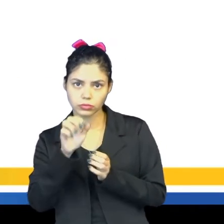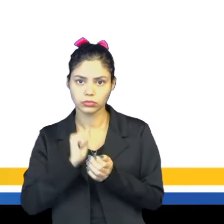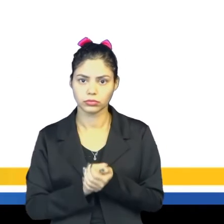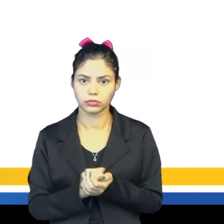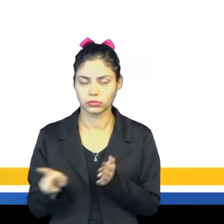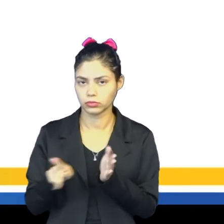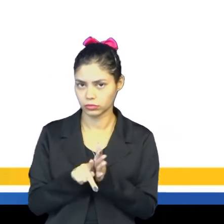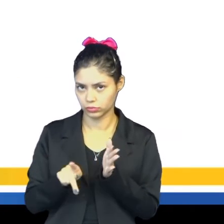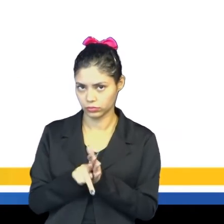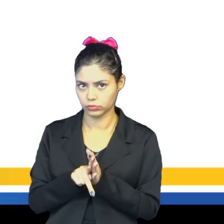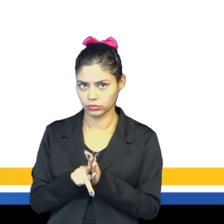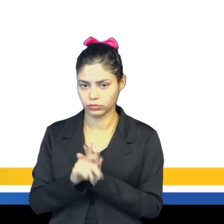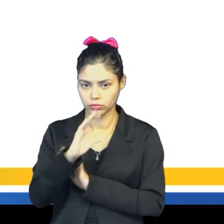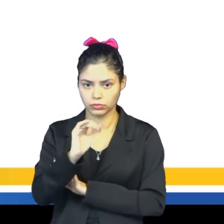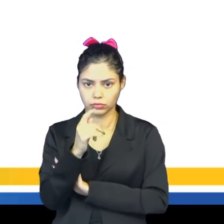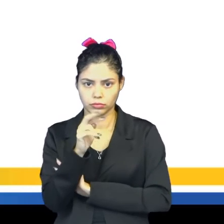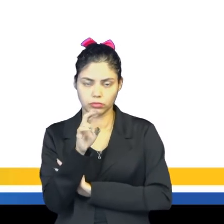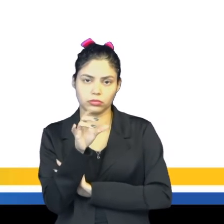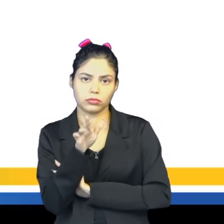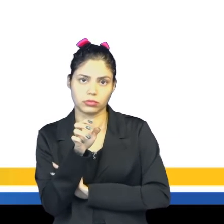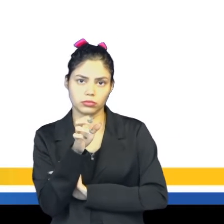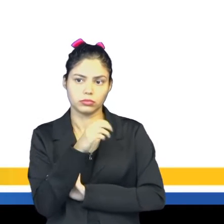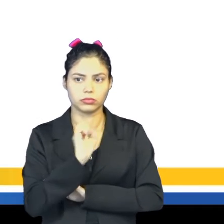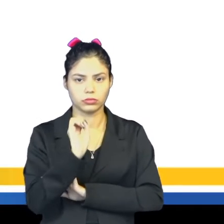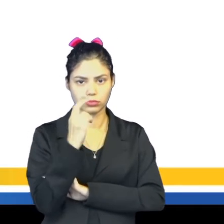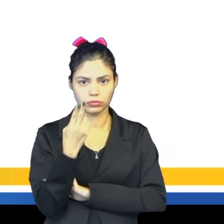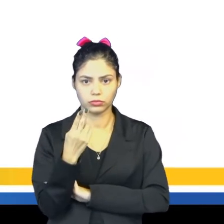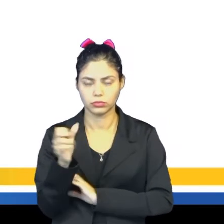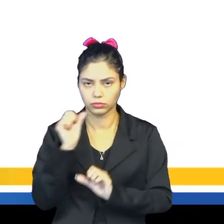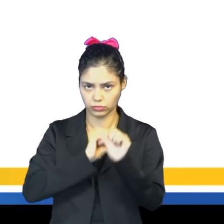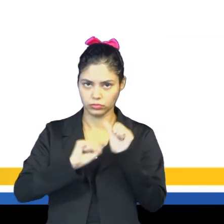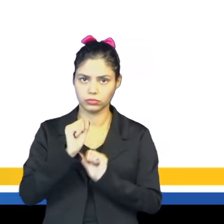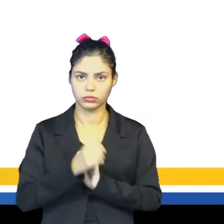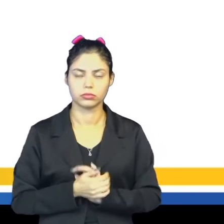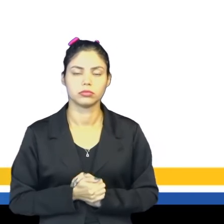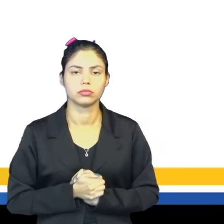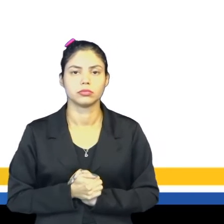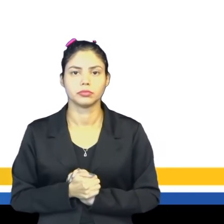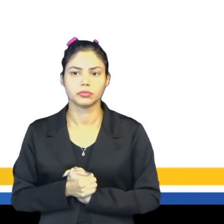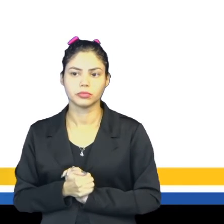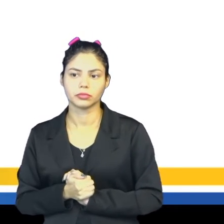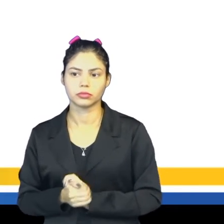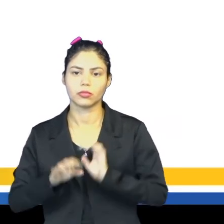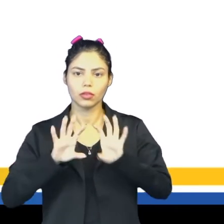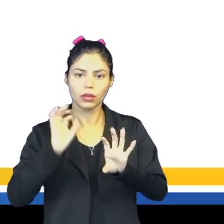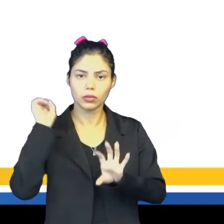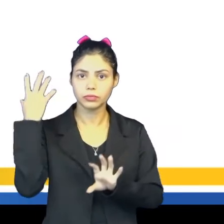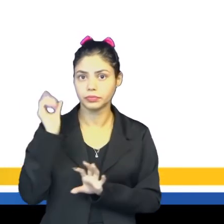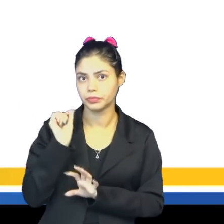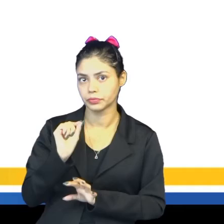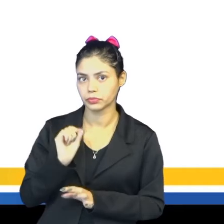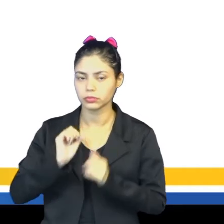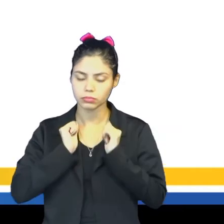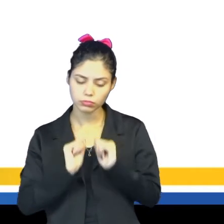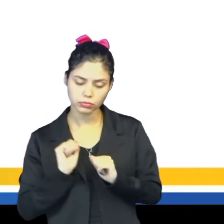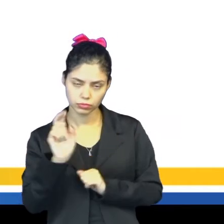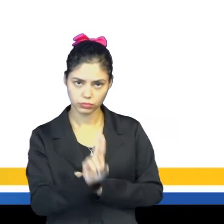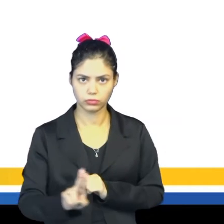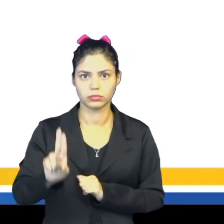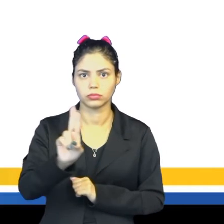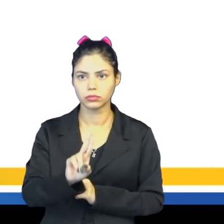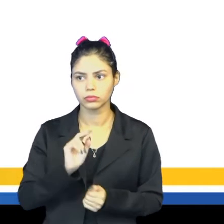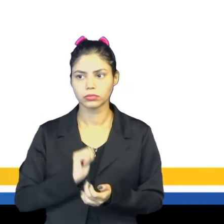uma unidade de medida de capacidade, ou vice-versa. Nestes casos, podemos